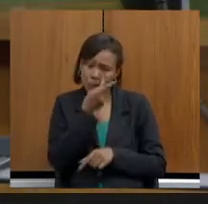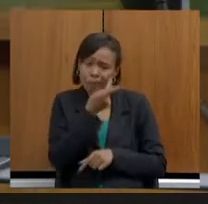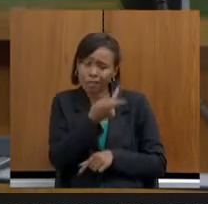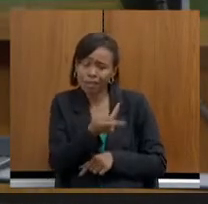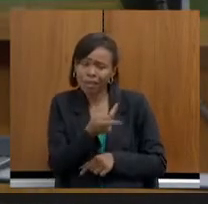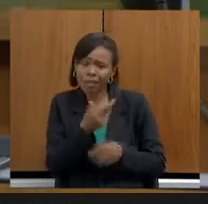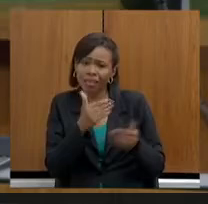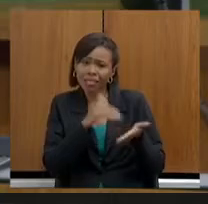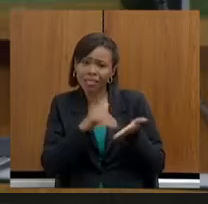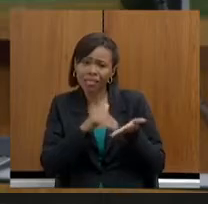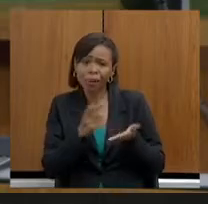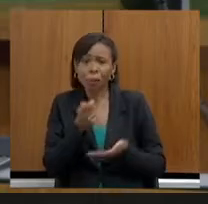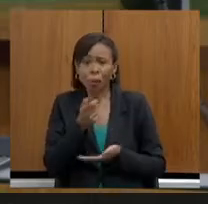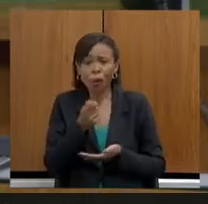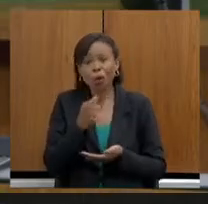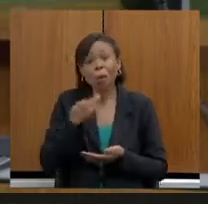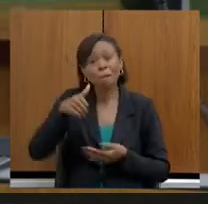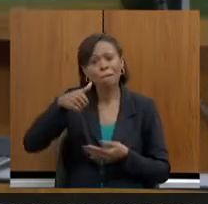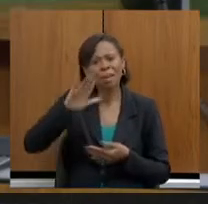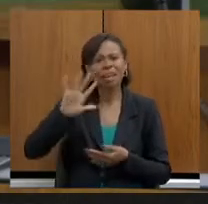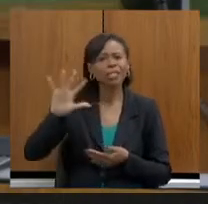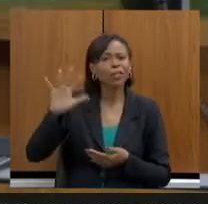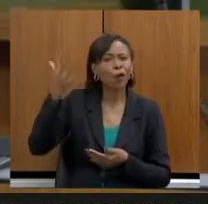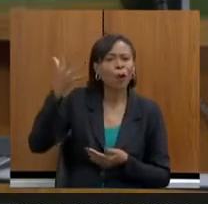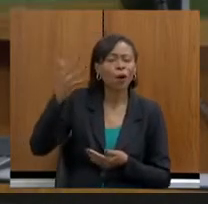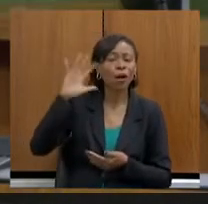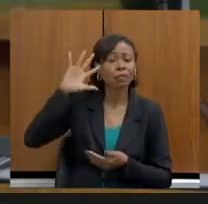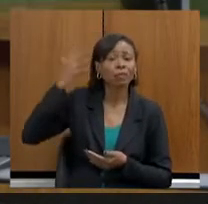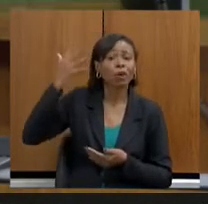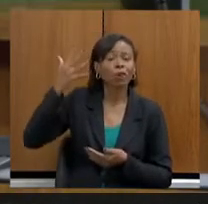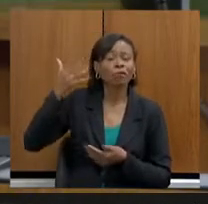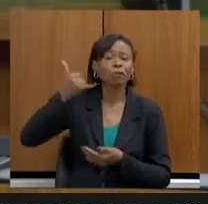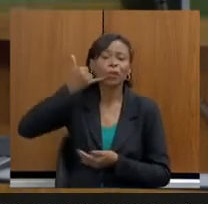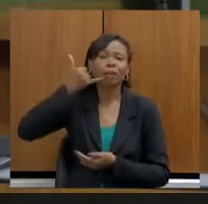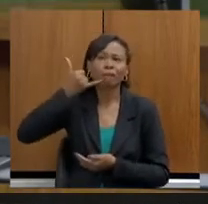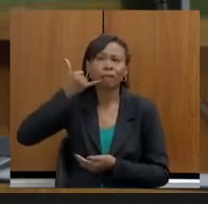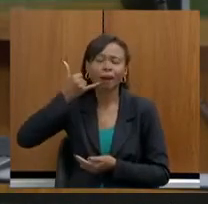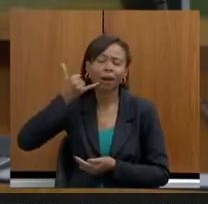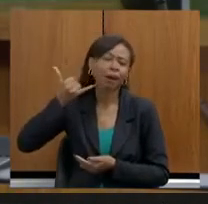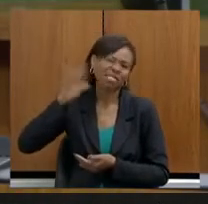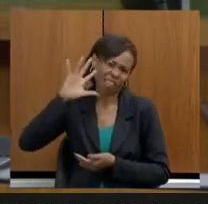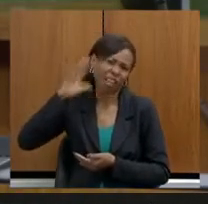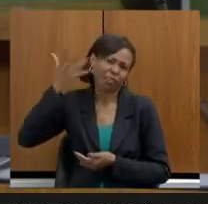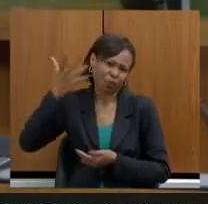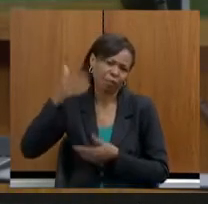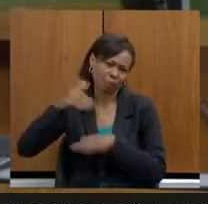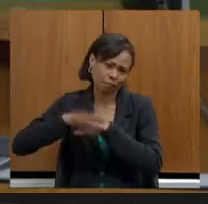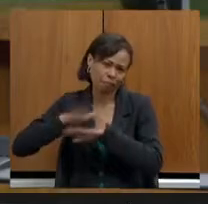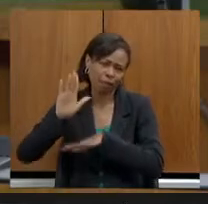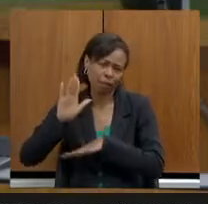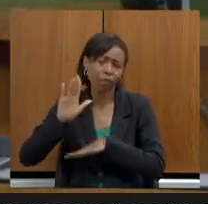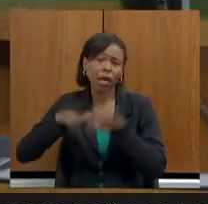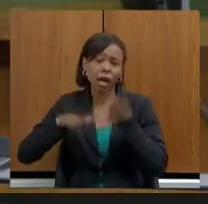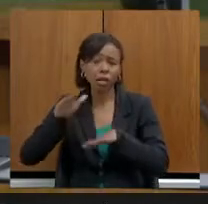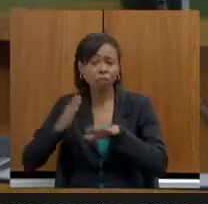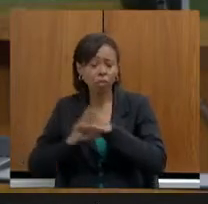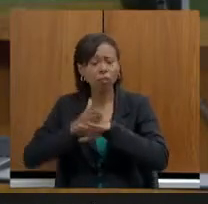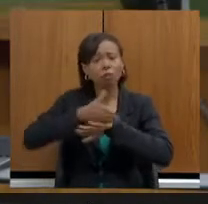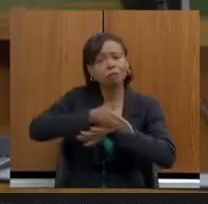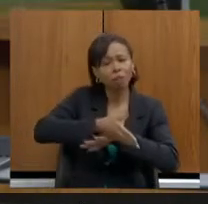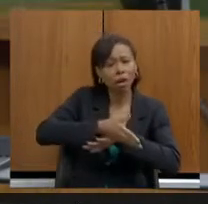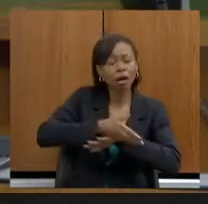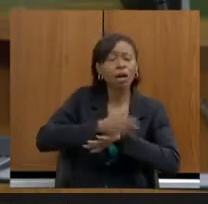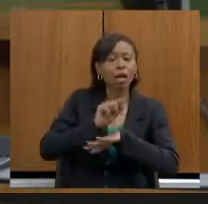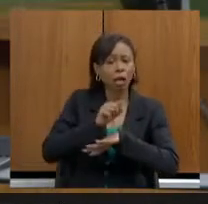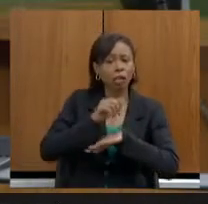a gente resolve muitas coisas por telefone e resolve as vezes que a gente tem ido o tratamento é sempre